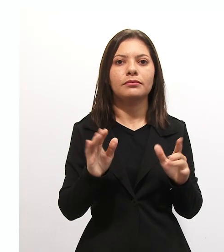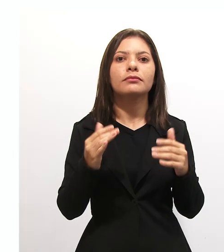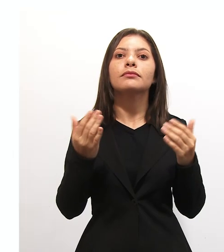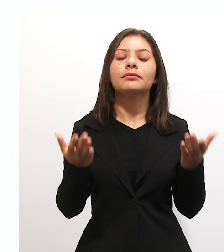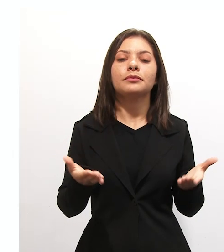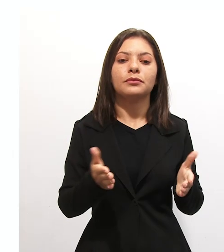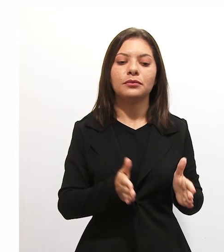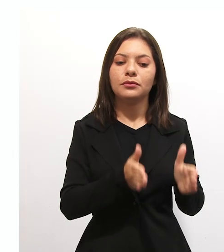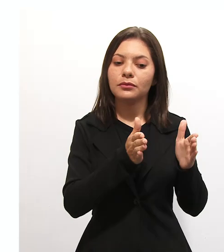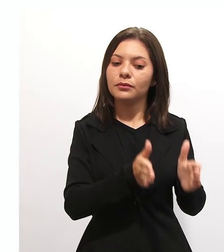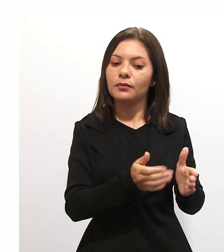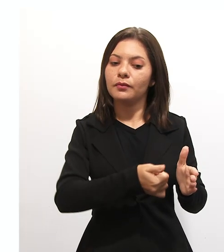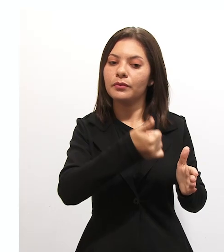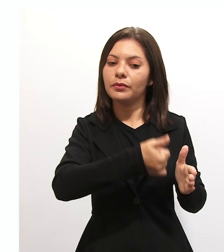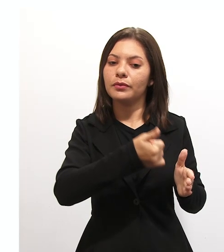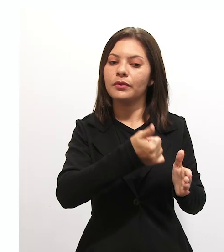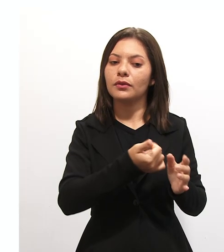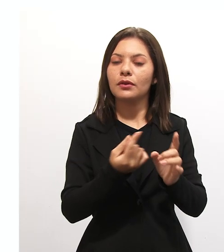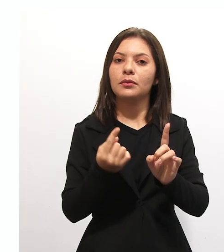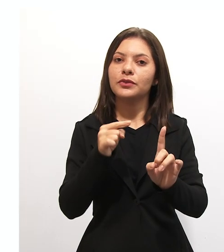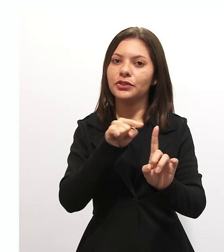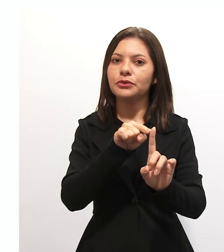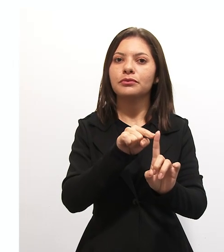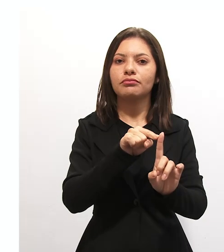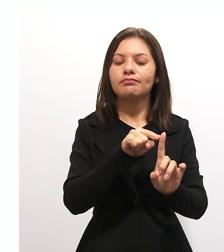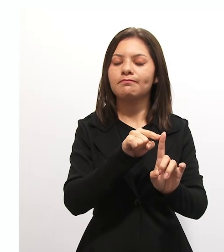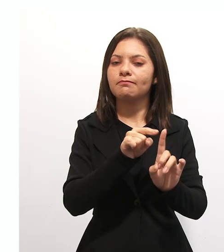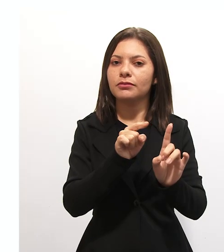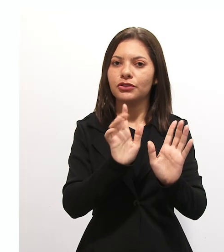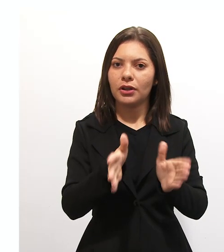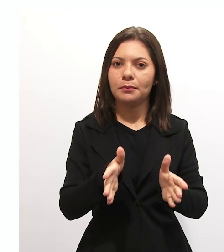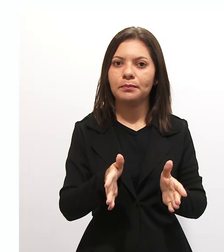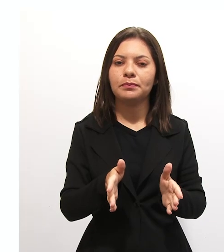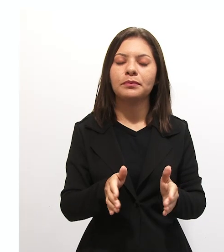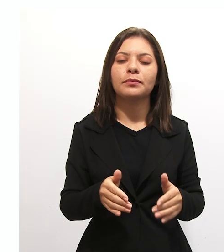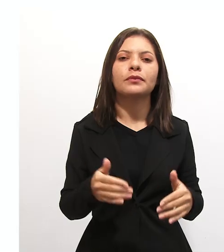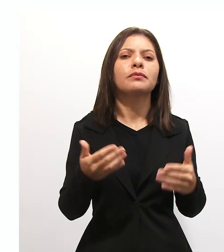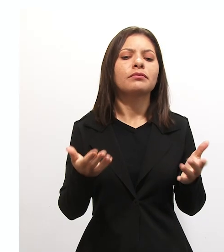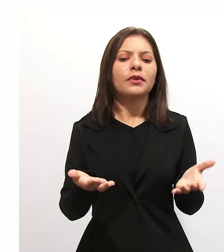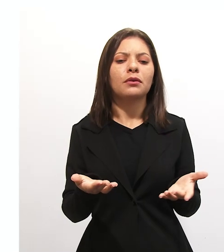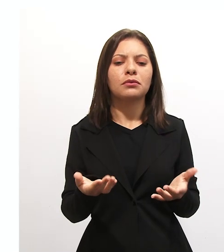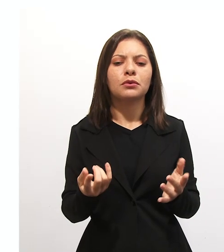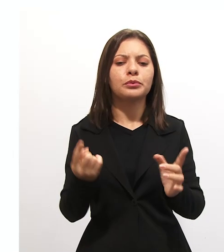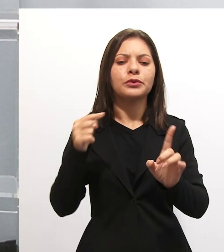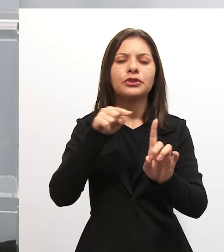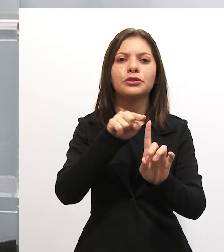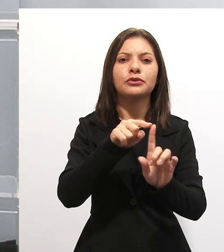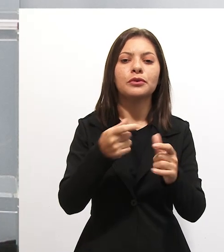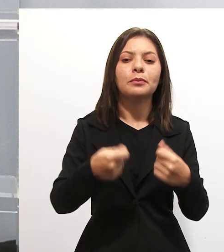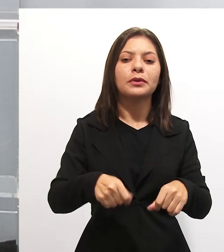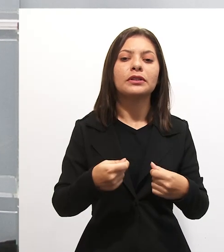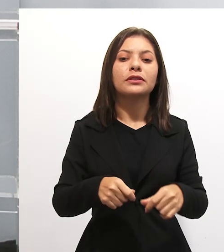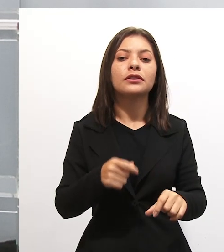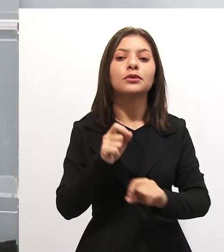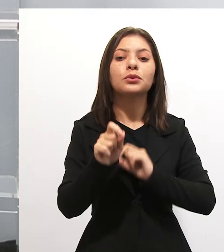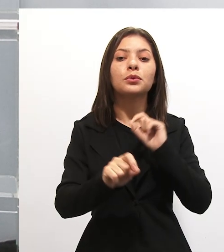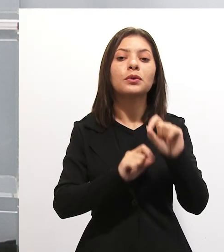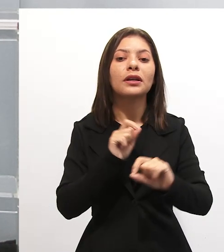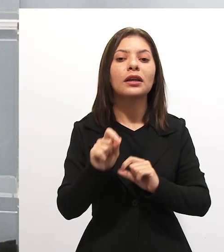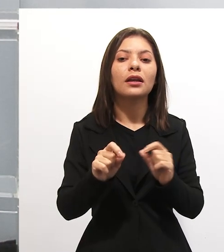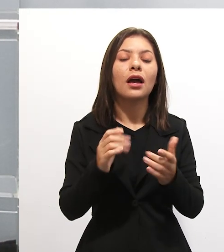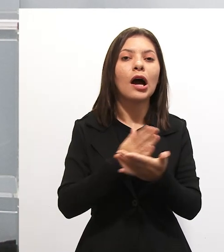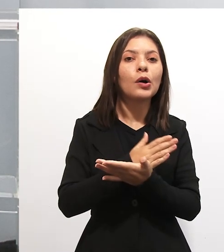tem um grande objetivo. E para fazer jus a esse grande objetivo, a gente vai ter que realizar